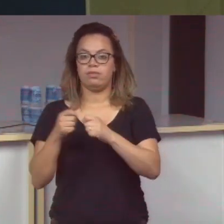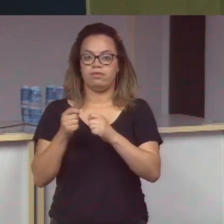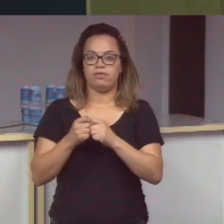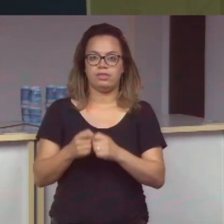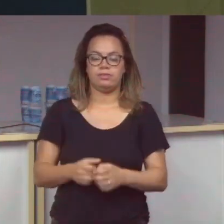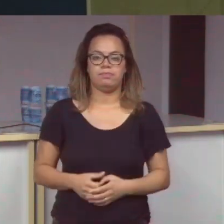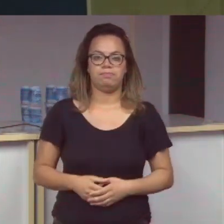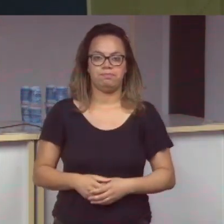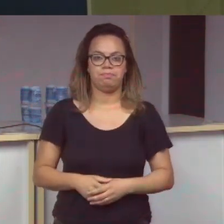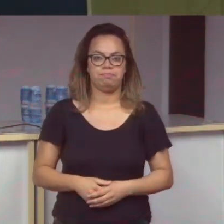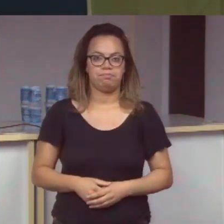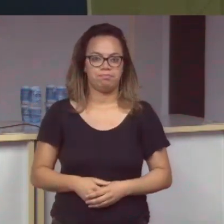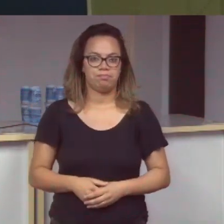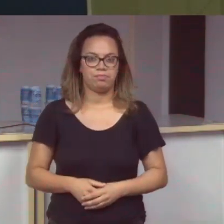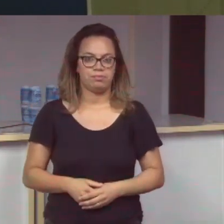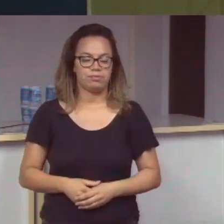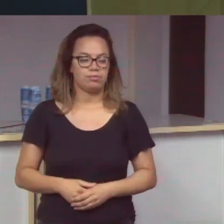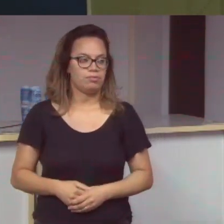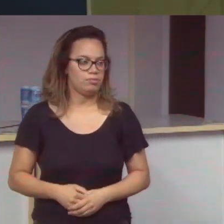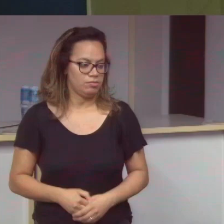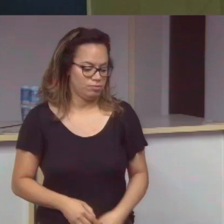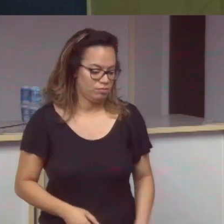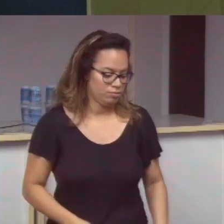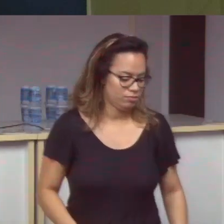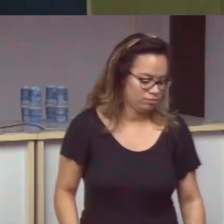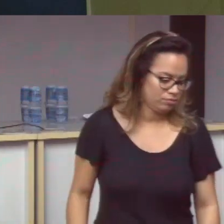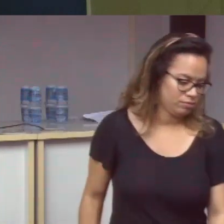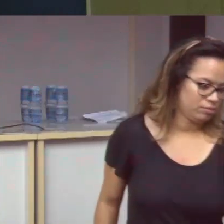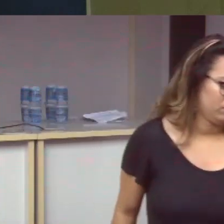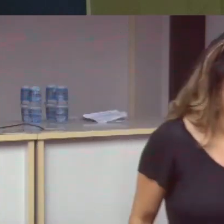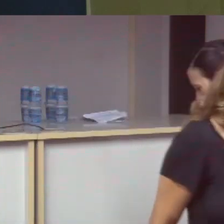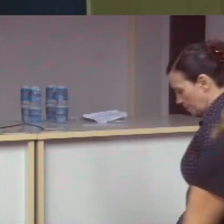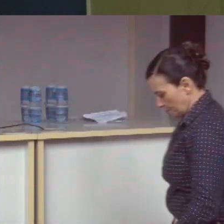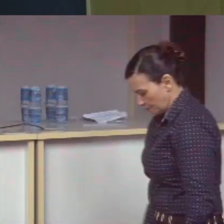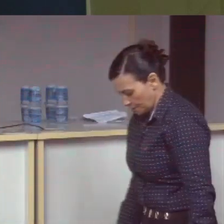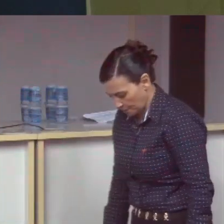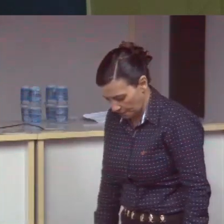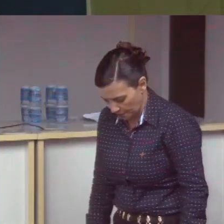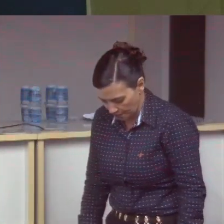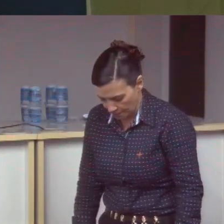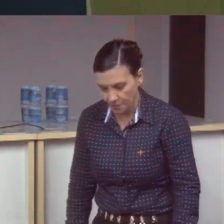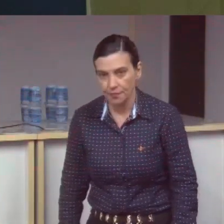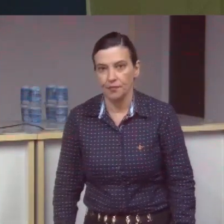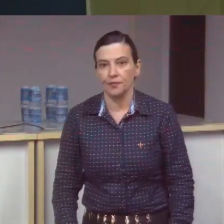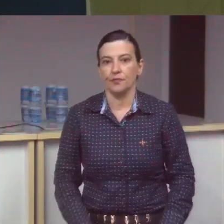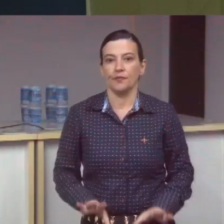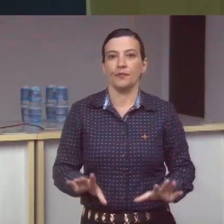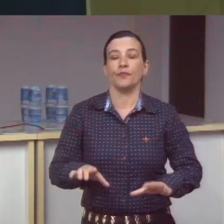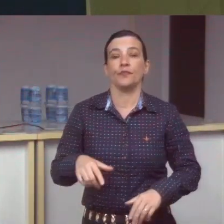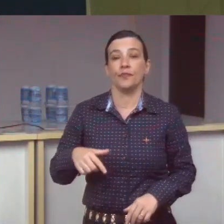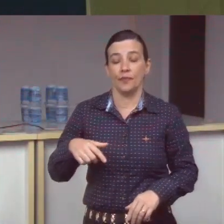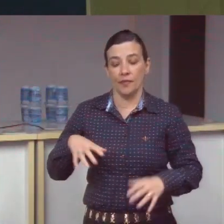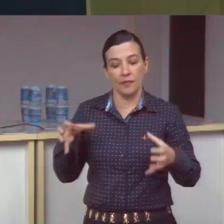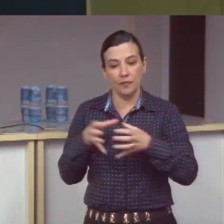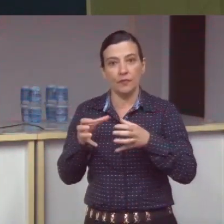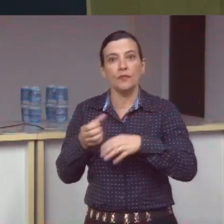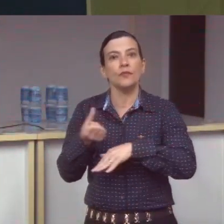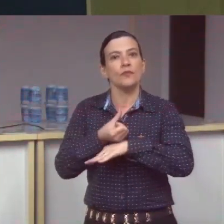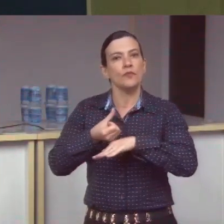coisa, além do que eu posso, além do que eu sei, de que maneira nós, profissionais,